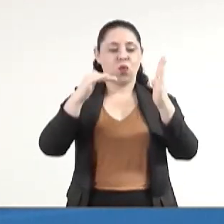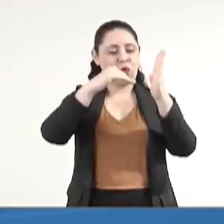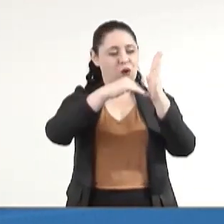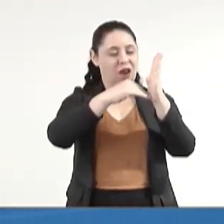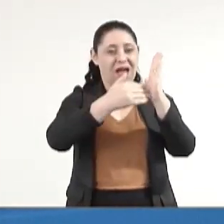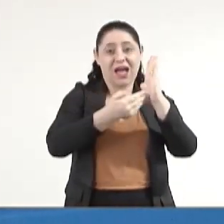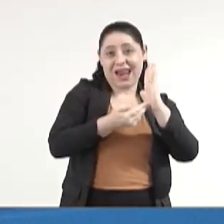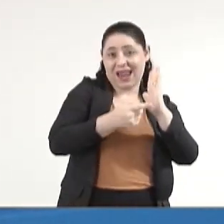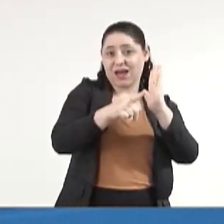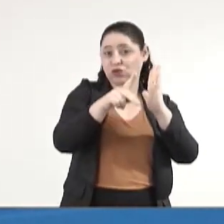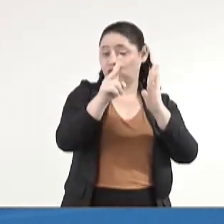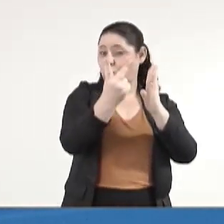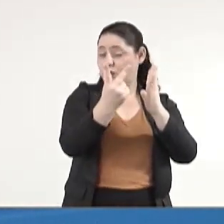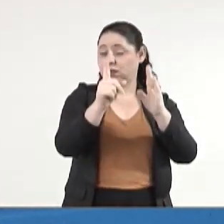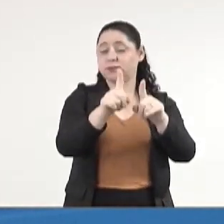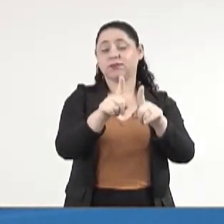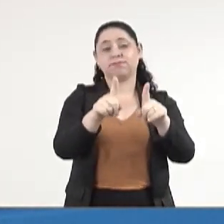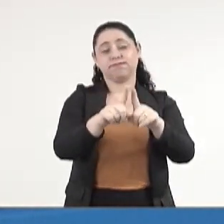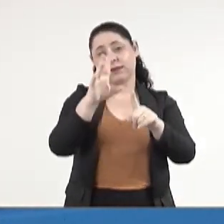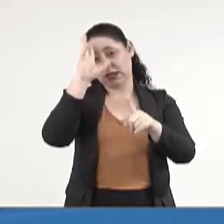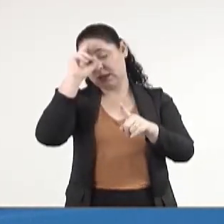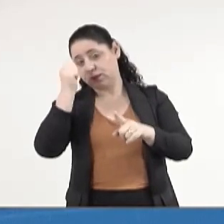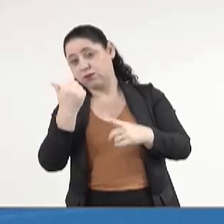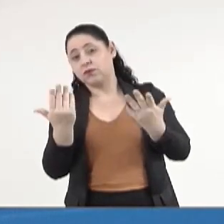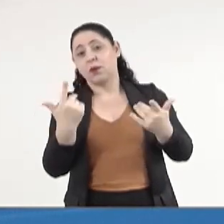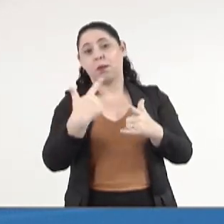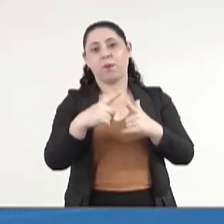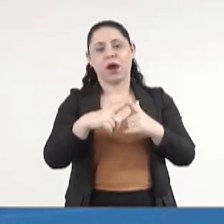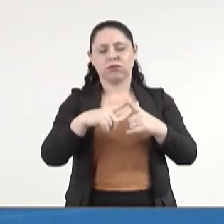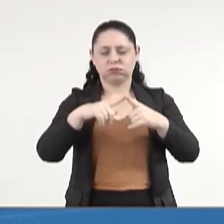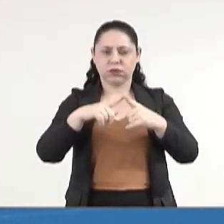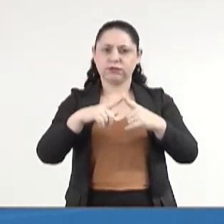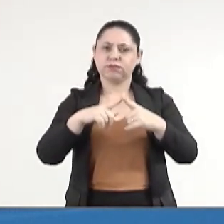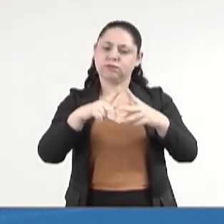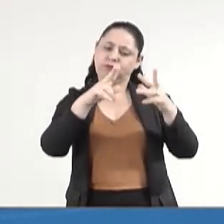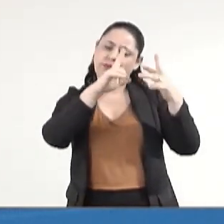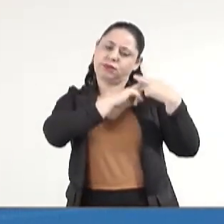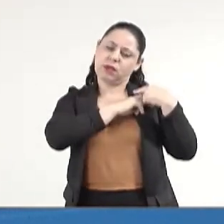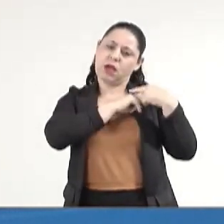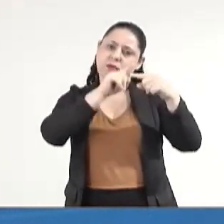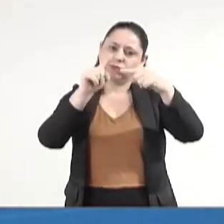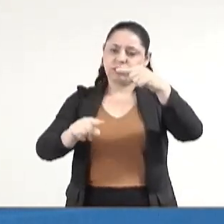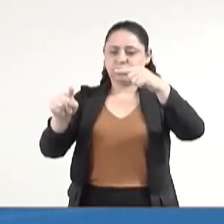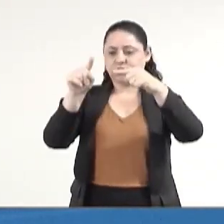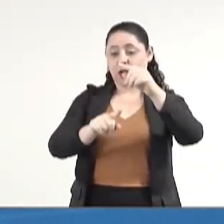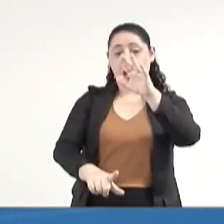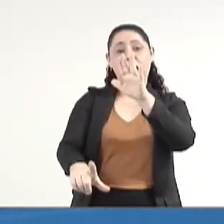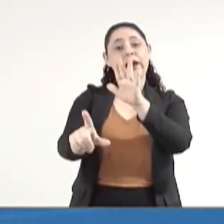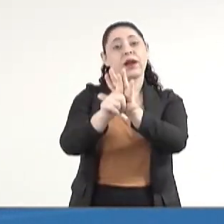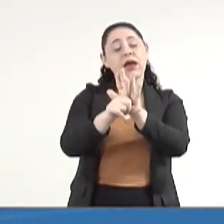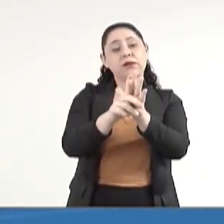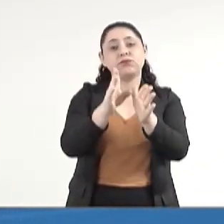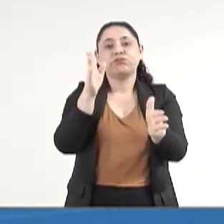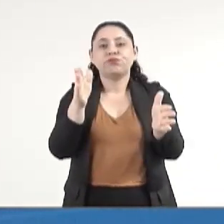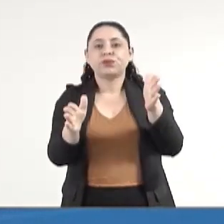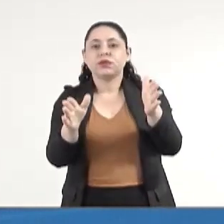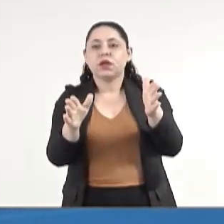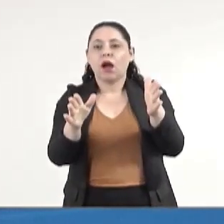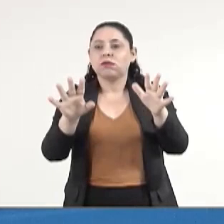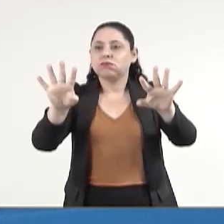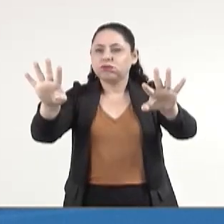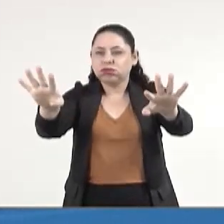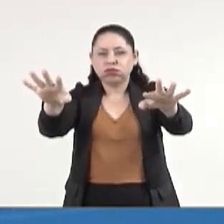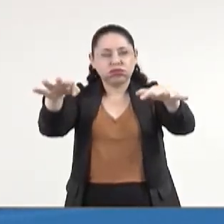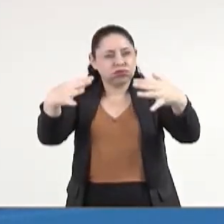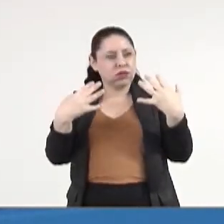Congresso Nacional no sentido de apropriar do seu papel e revogar as leis que estão em vigência e que